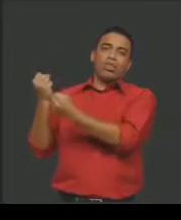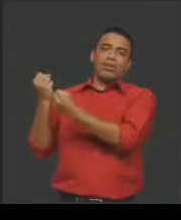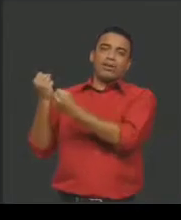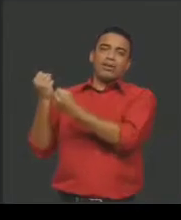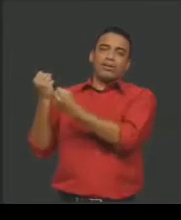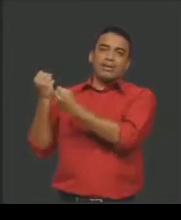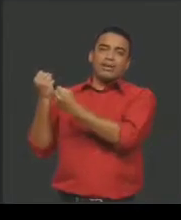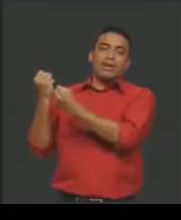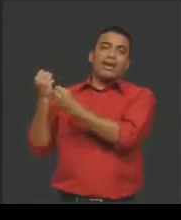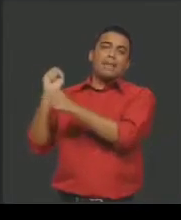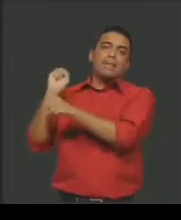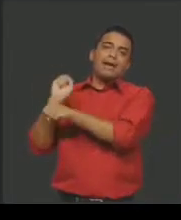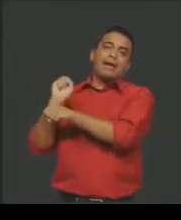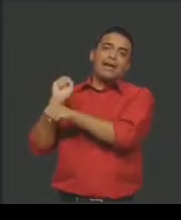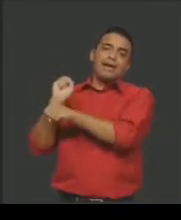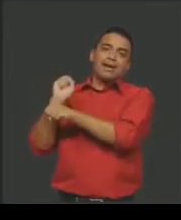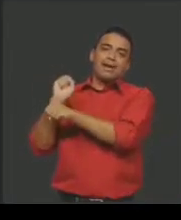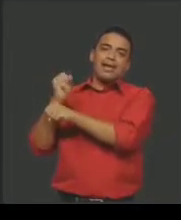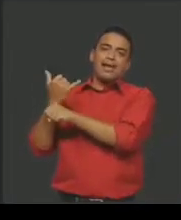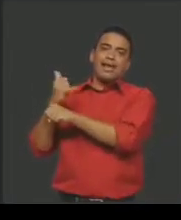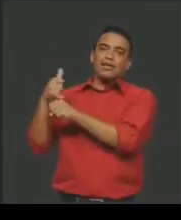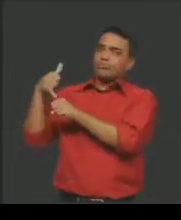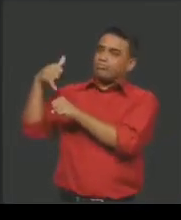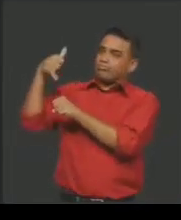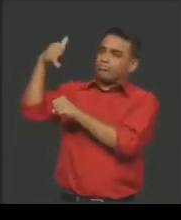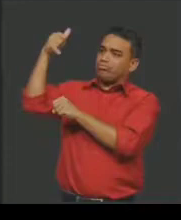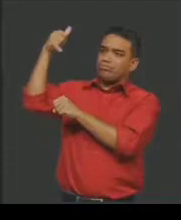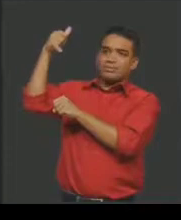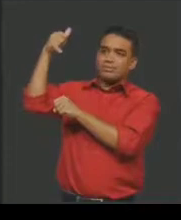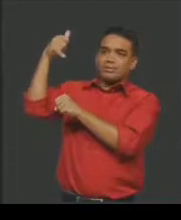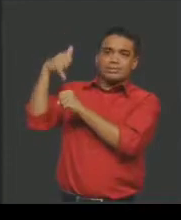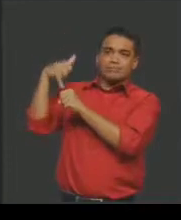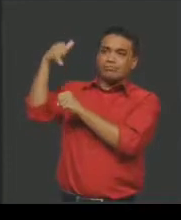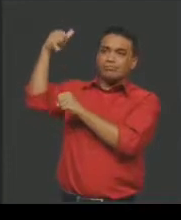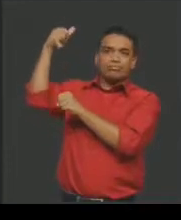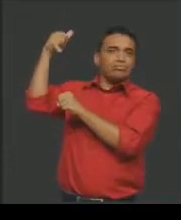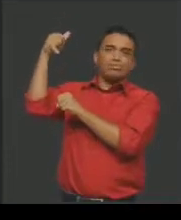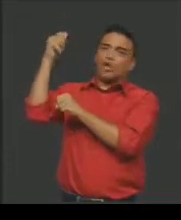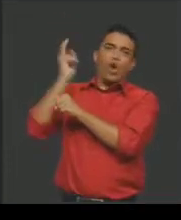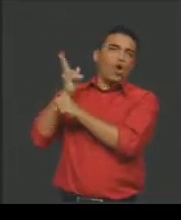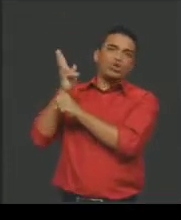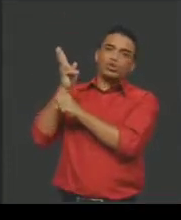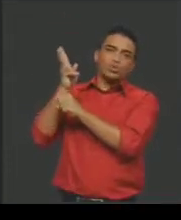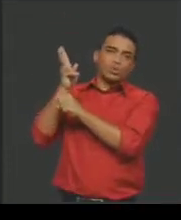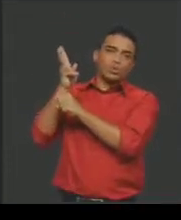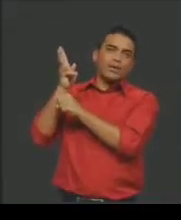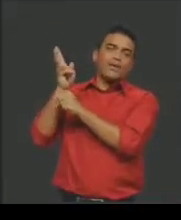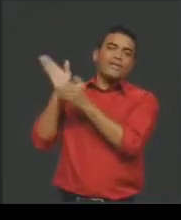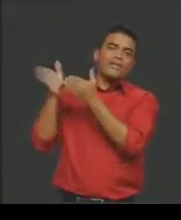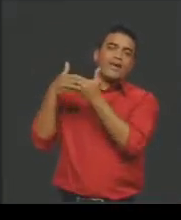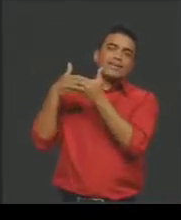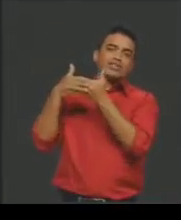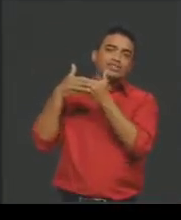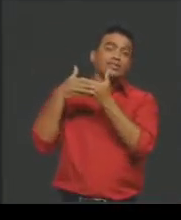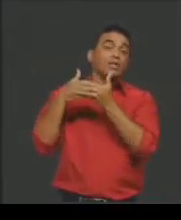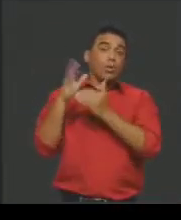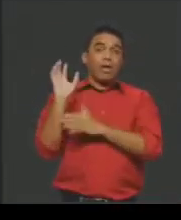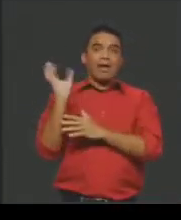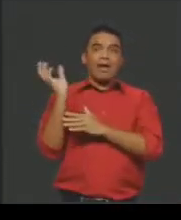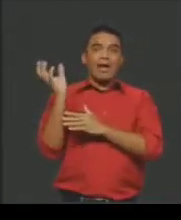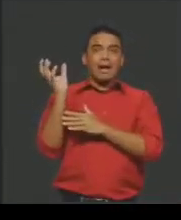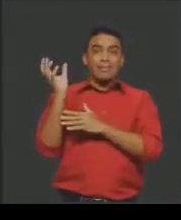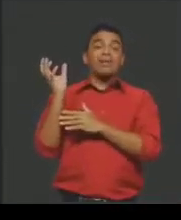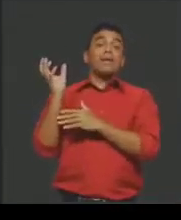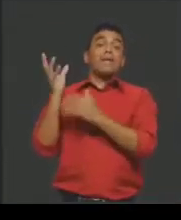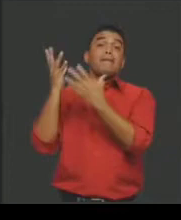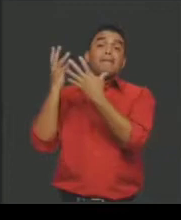essa corrente elétrica vai parar aqui, ela não vai continuar, ela não vai chegar na outra lâmpada. Então, se essa lâmpada aqui queimar, essa